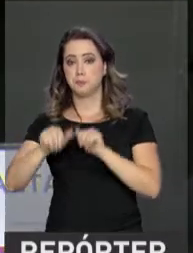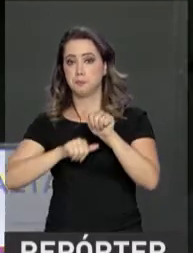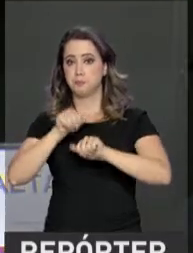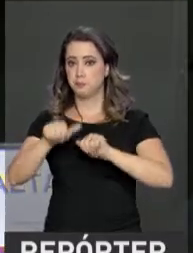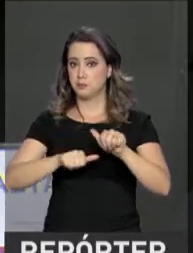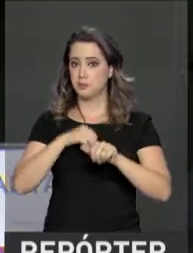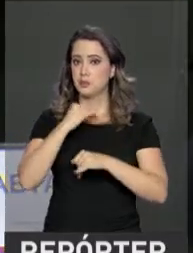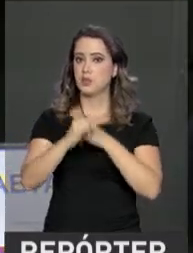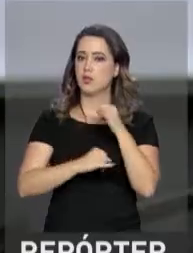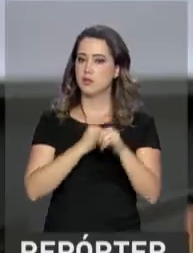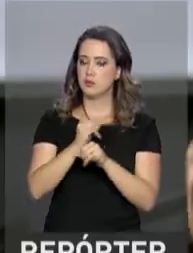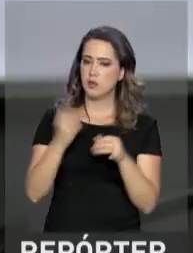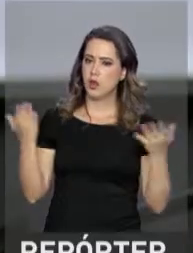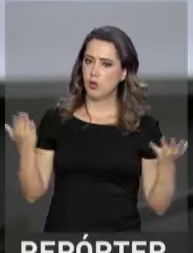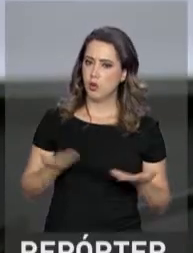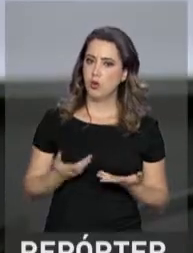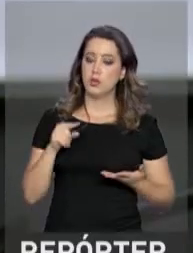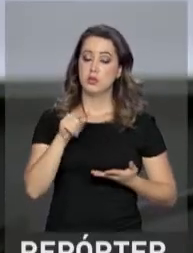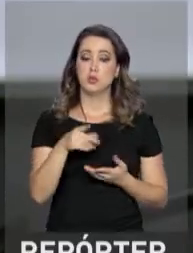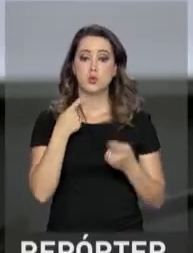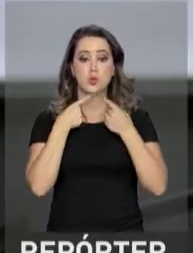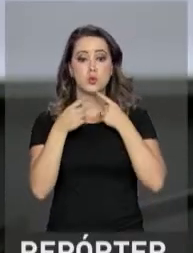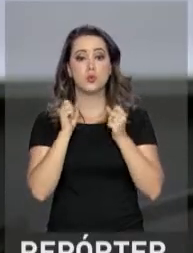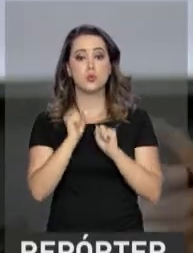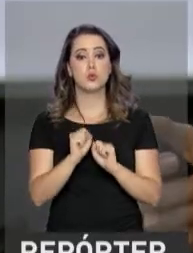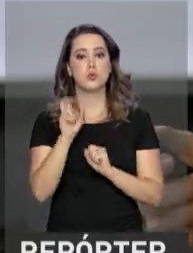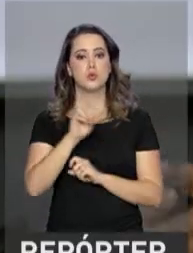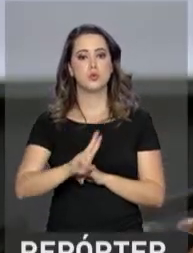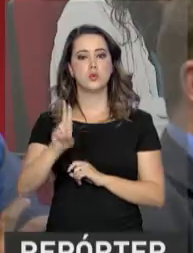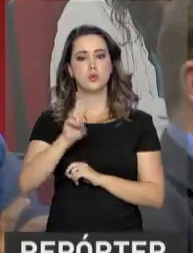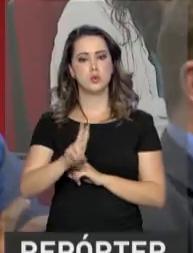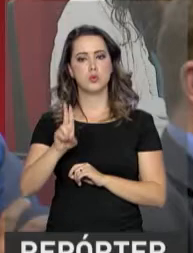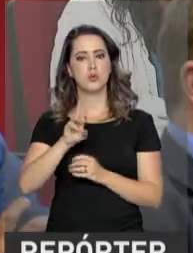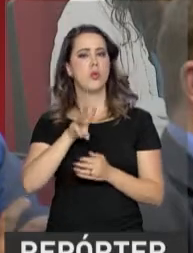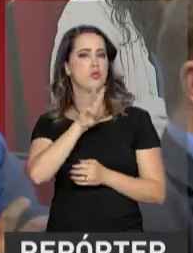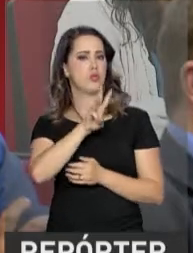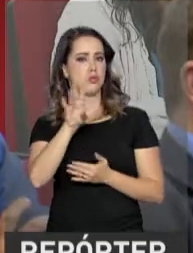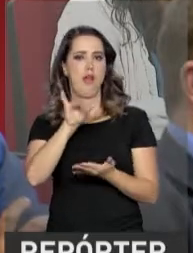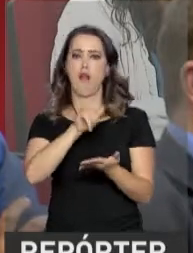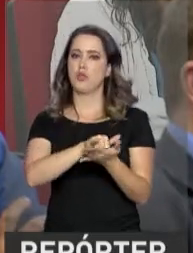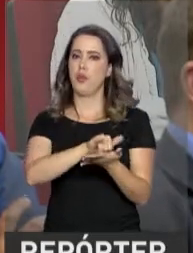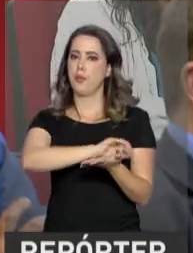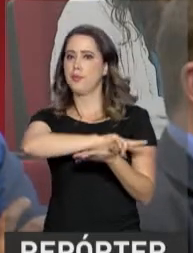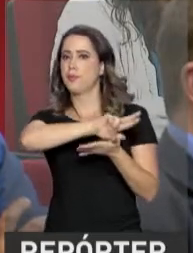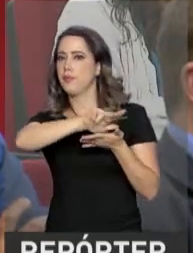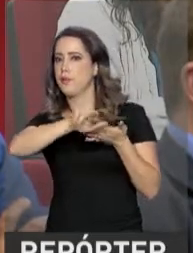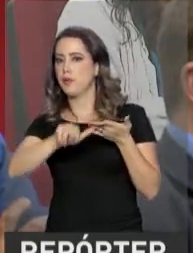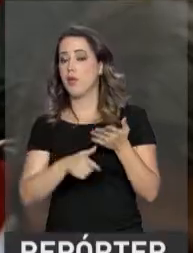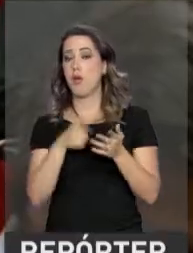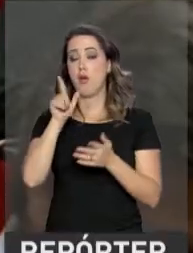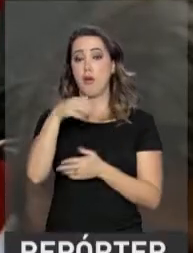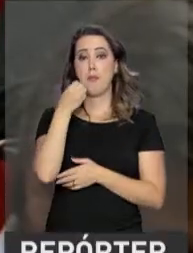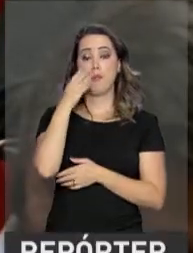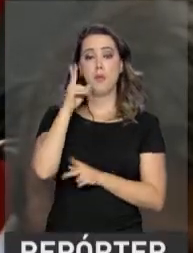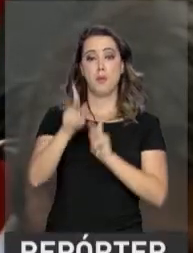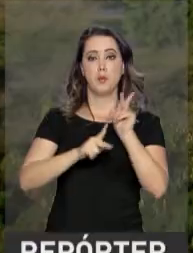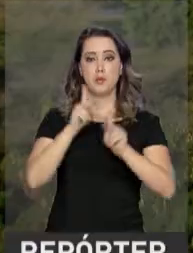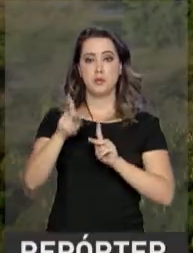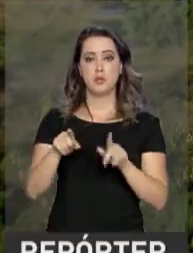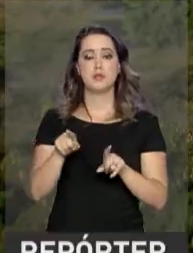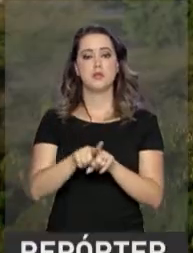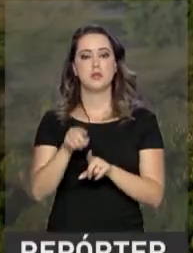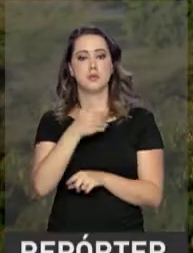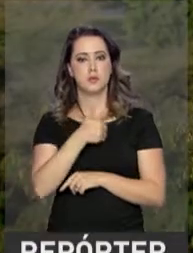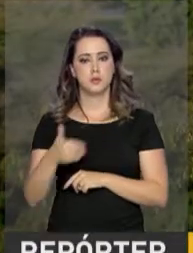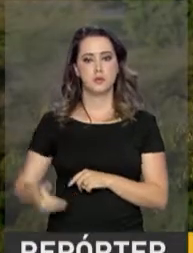administração pública e discutido como o uso dessas plataformas representam ganhos para a população e para o governo federal o